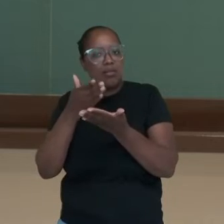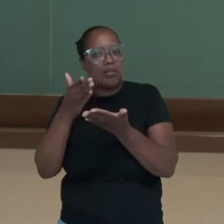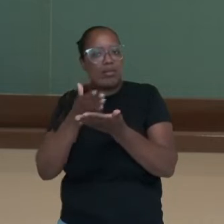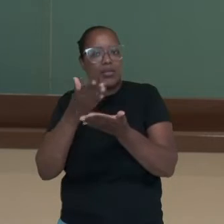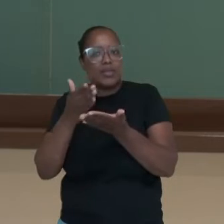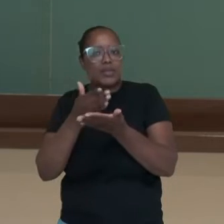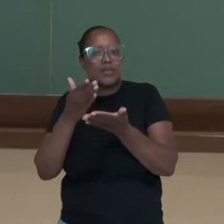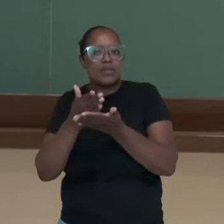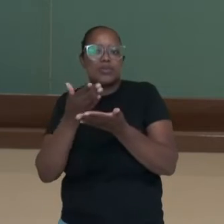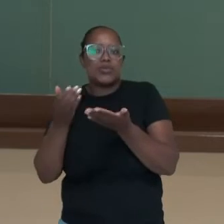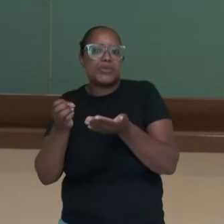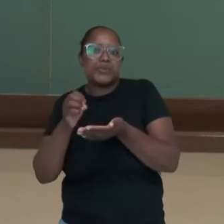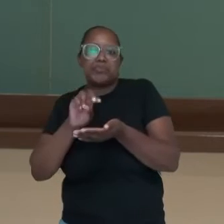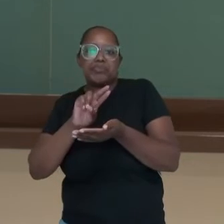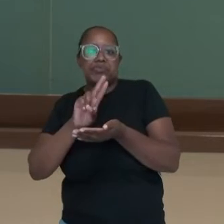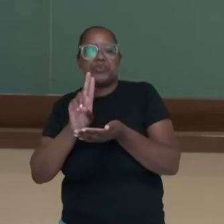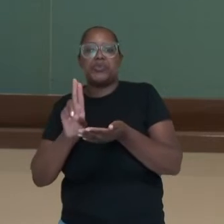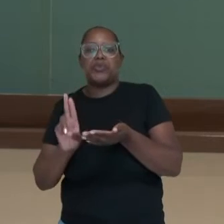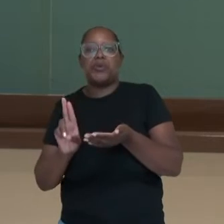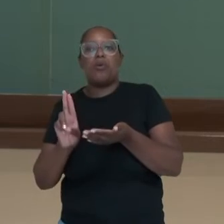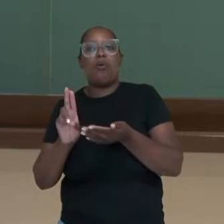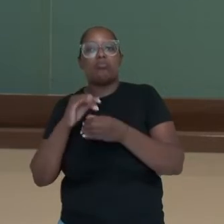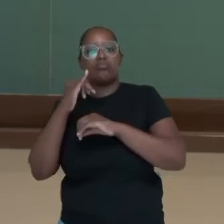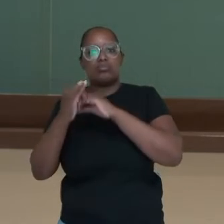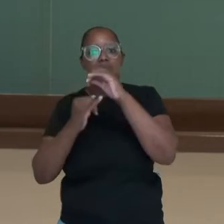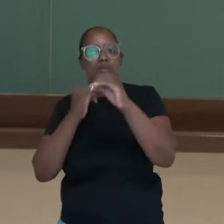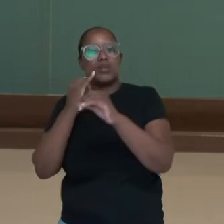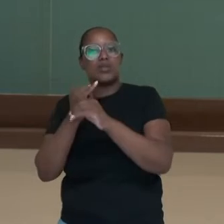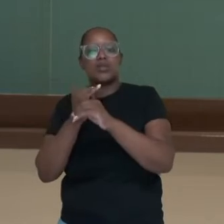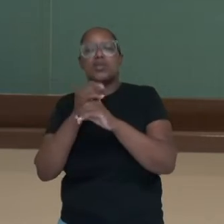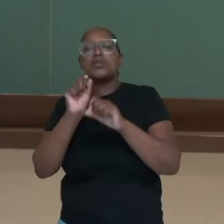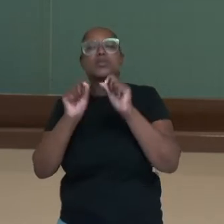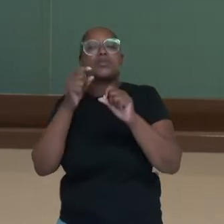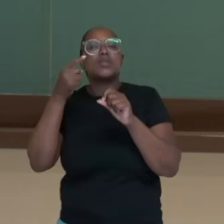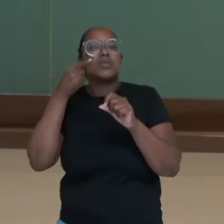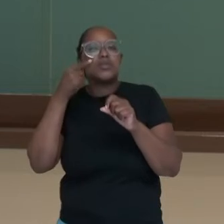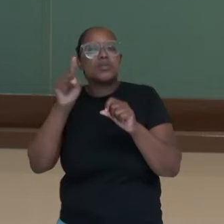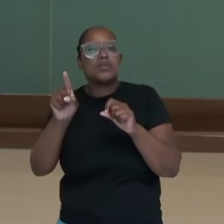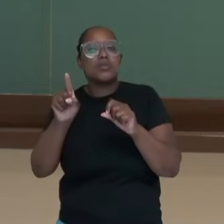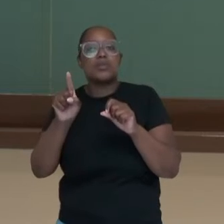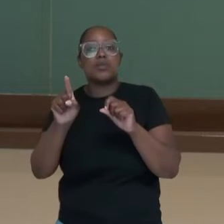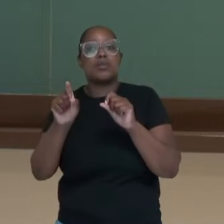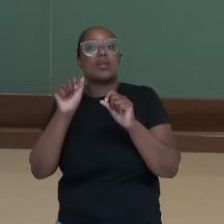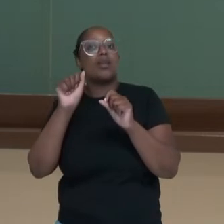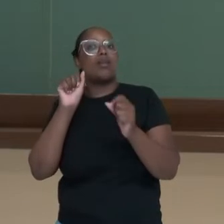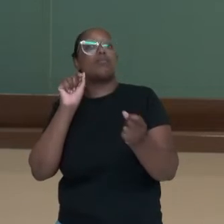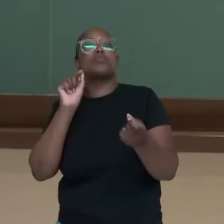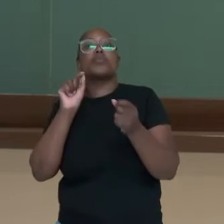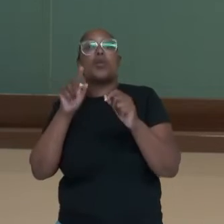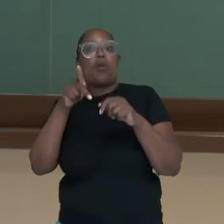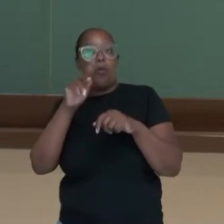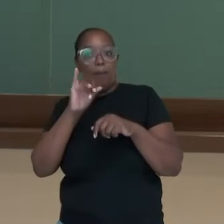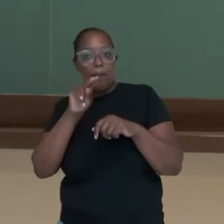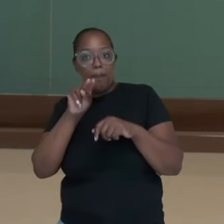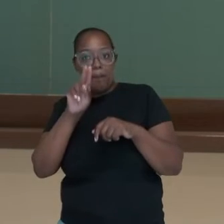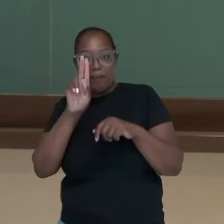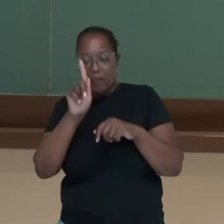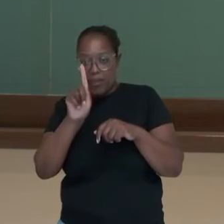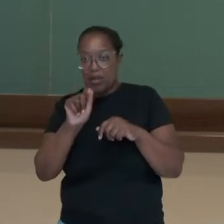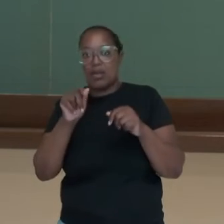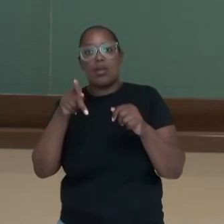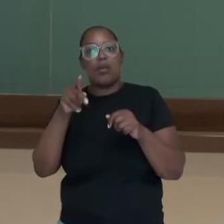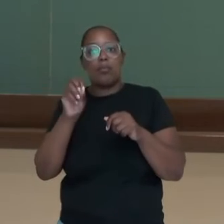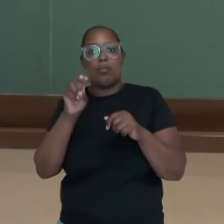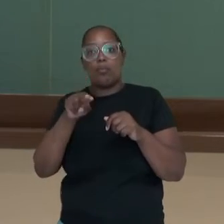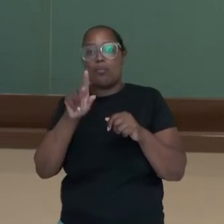Ou na internet, o que vocês descobriram? Que apesar do ping-pong, né, do tênis de mesa